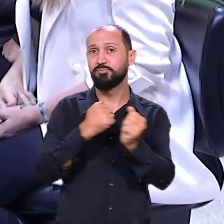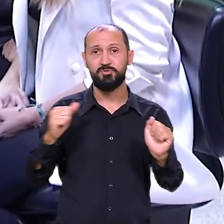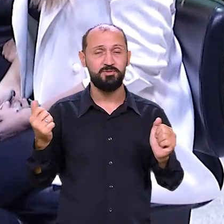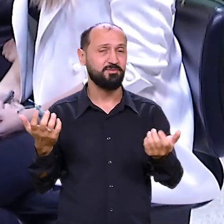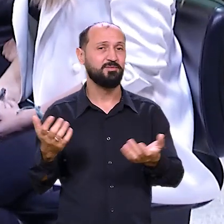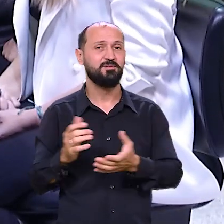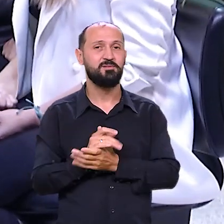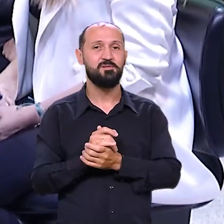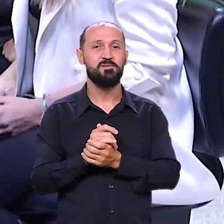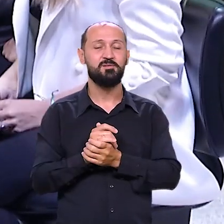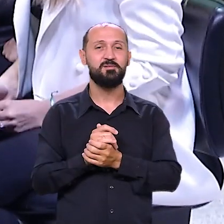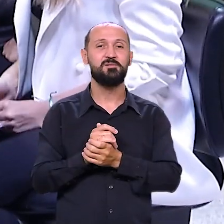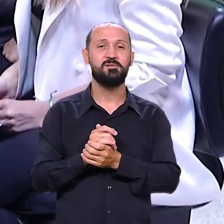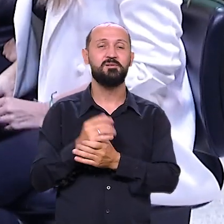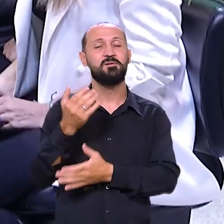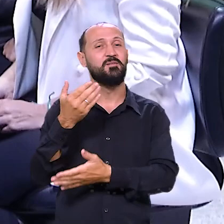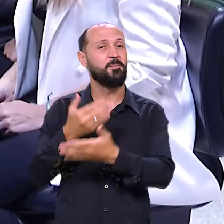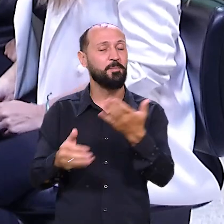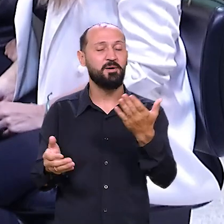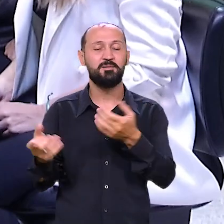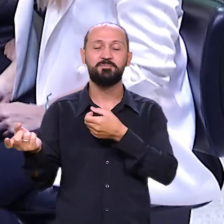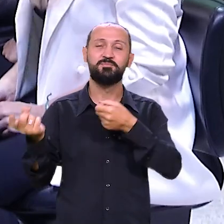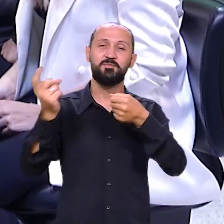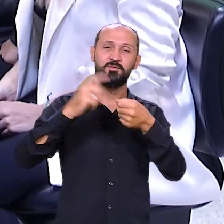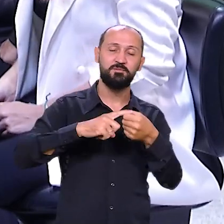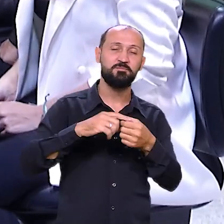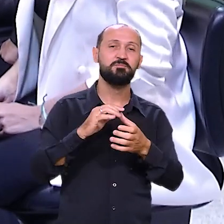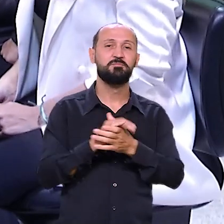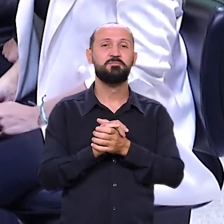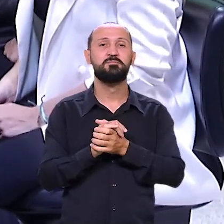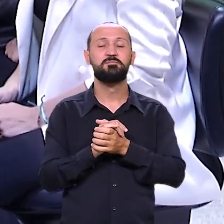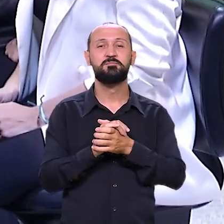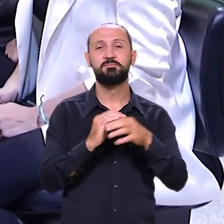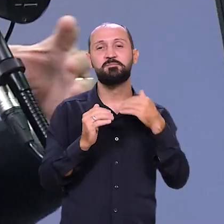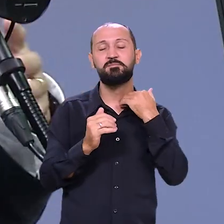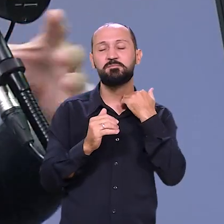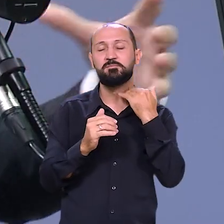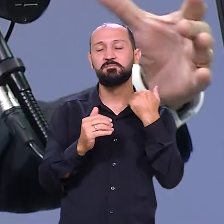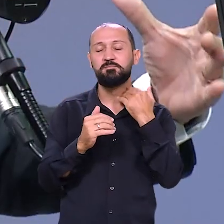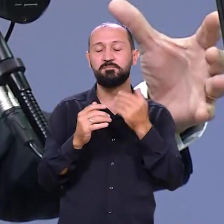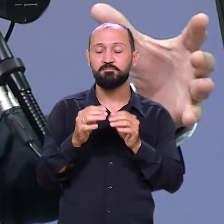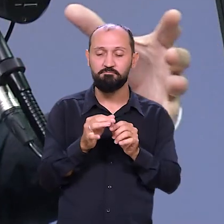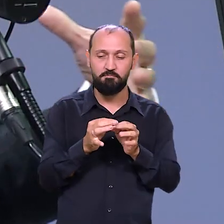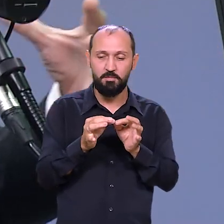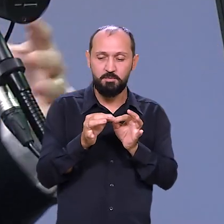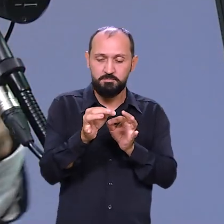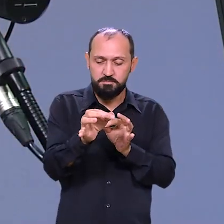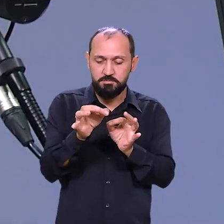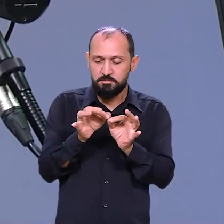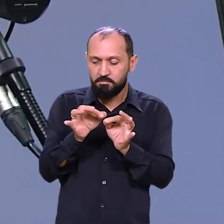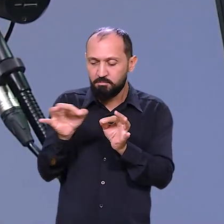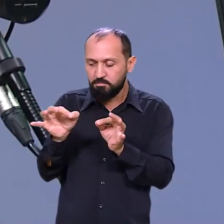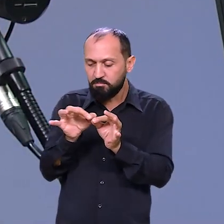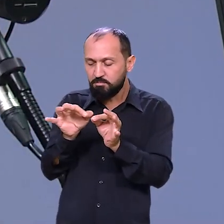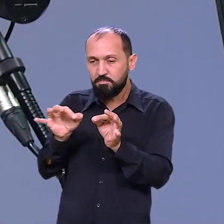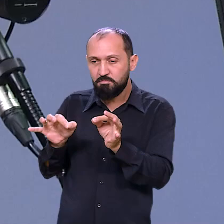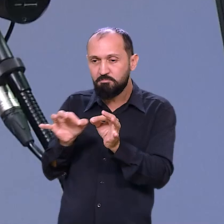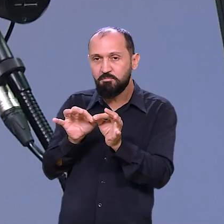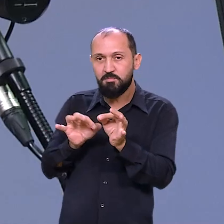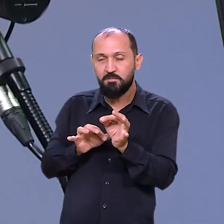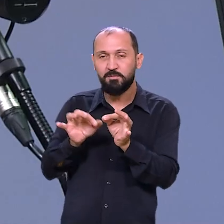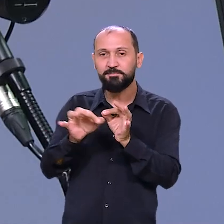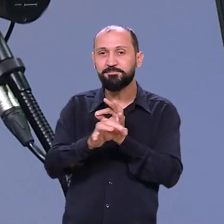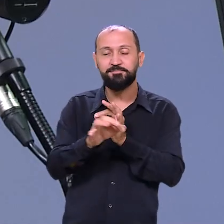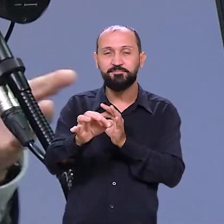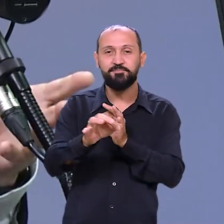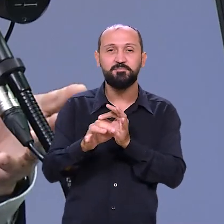não é? Vai perder o próprio leite quando chegar no destino. Então, ele tem que diminuir. Quanto mais ele diminui a